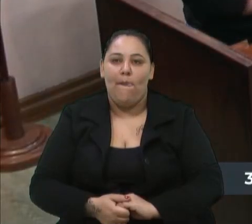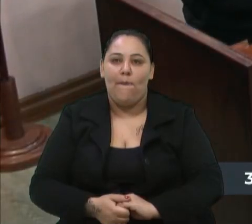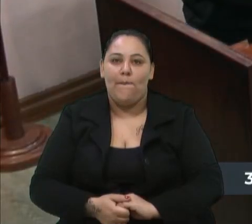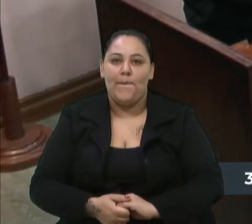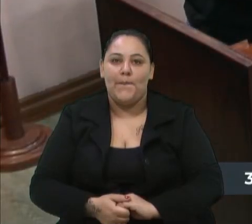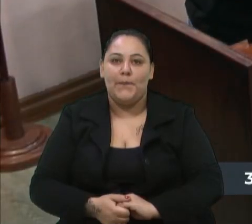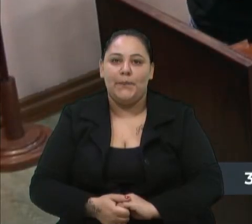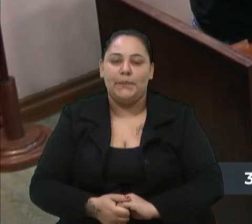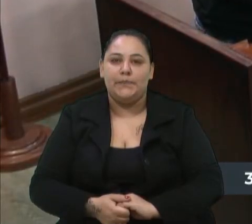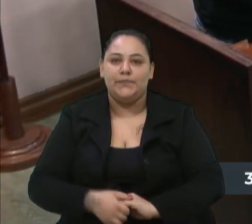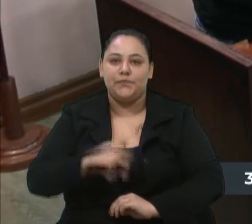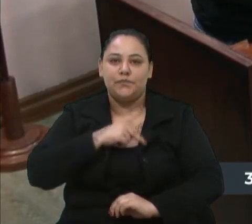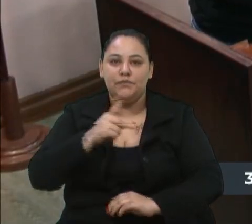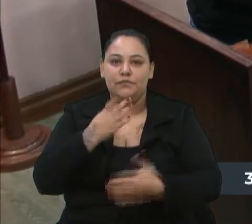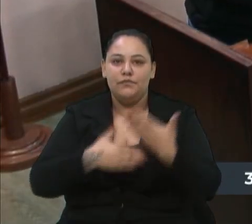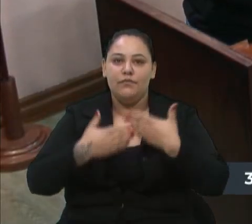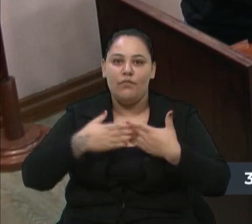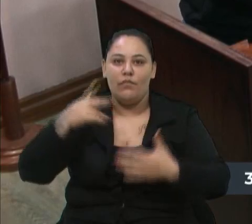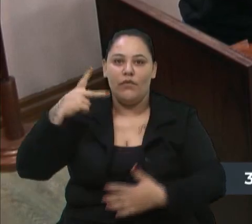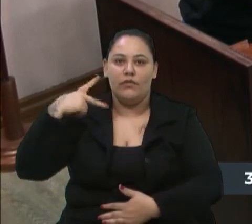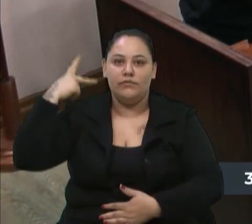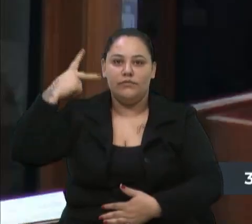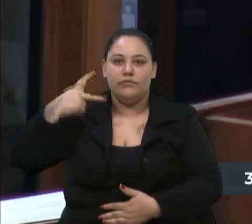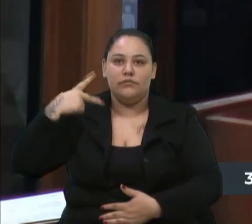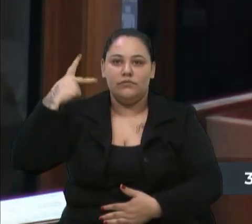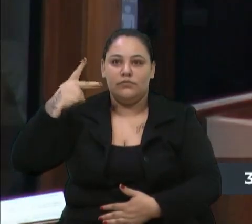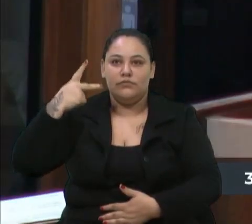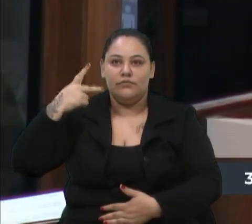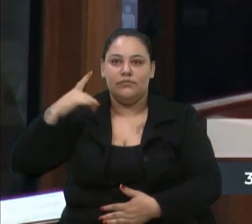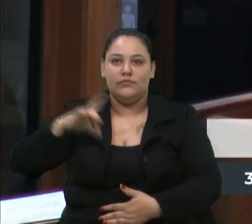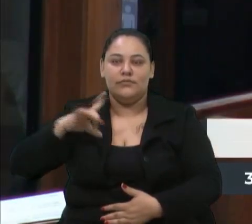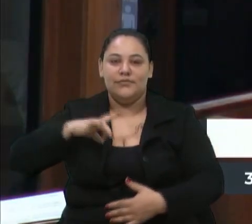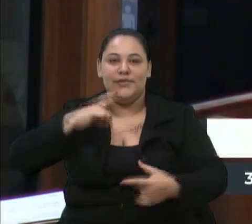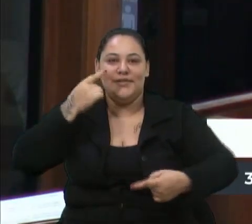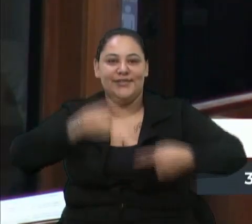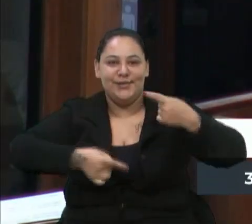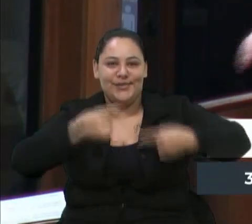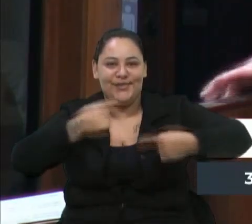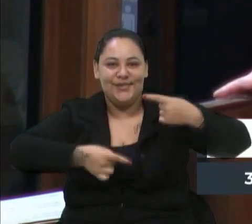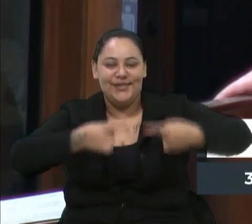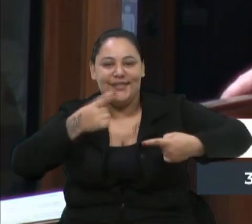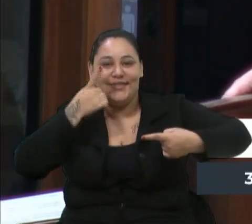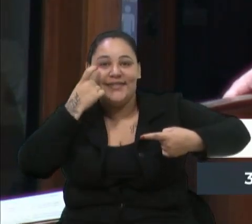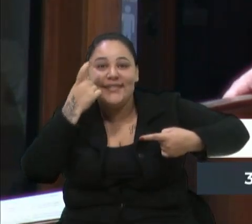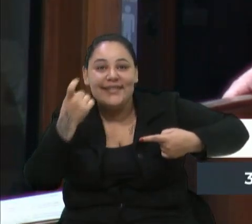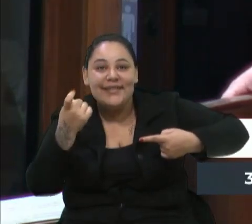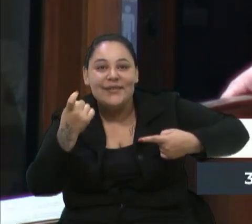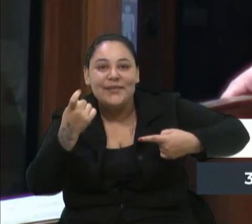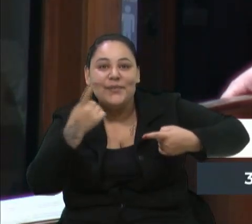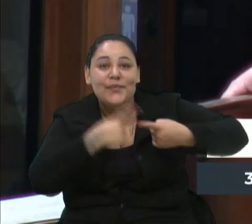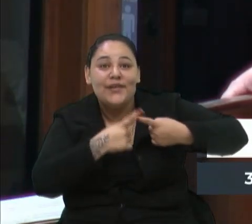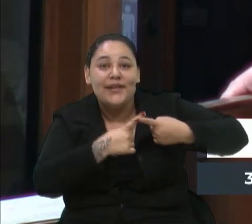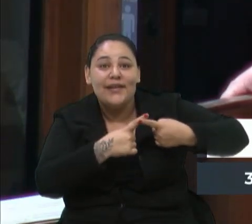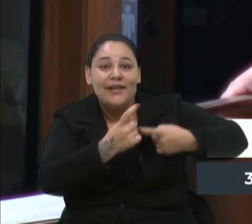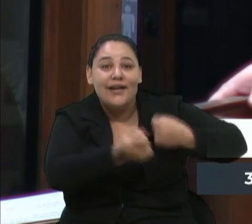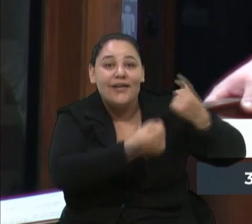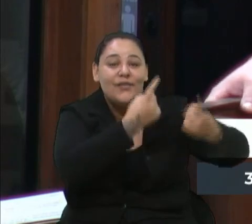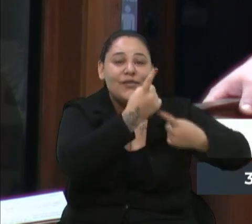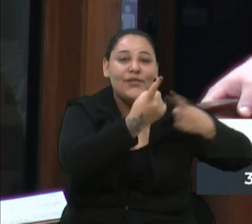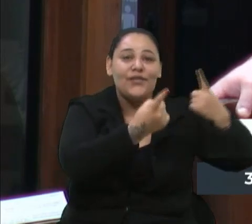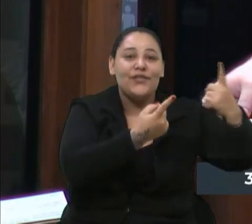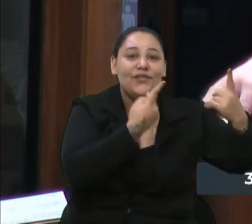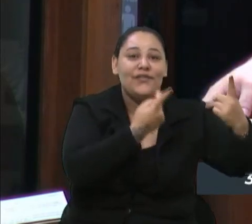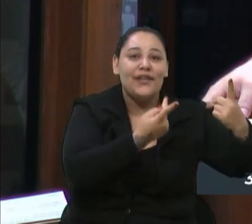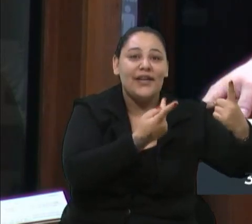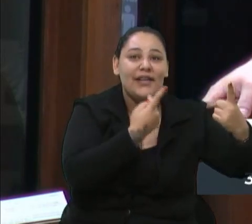Senhor presidente, senhoras e senhores vereadores, é uma discussão muito interessante, porque enquanto uns dizem